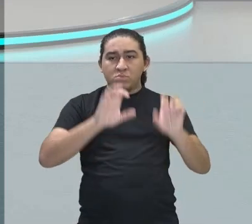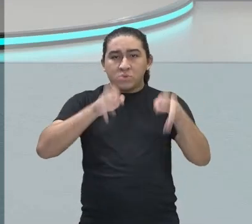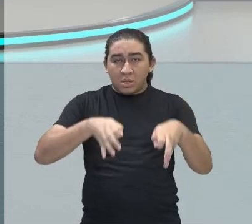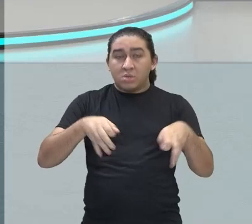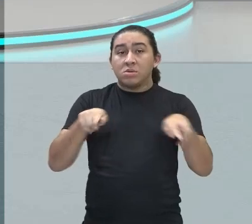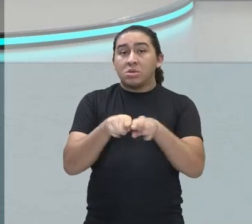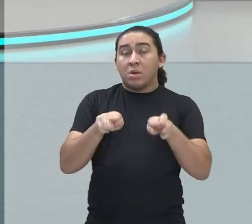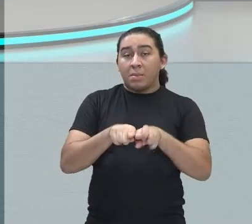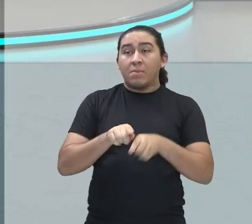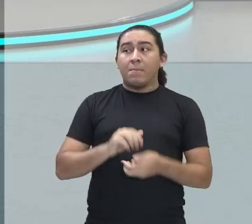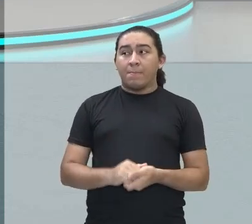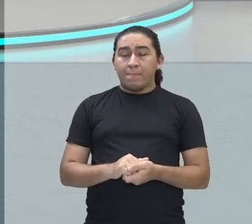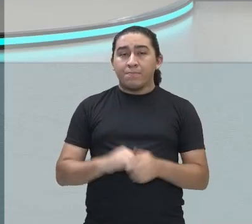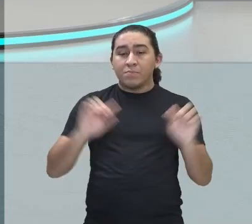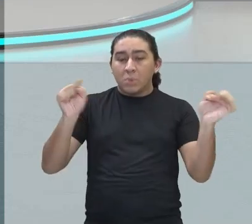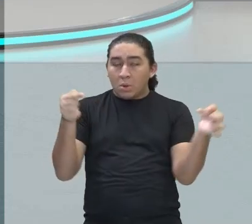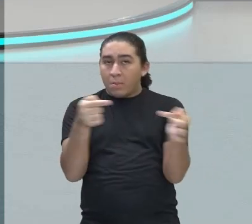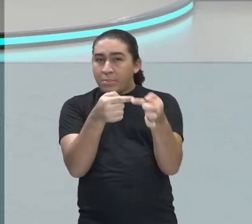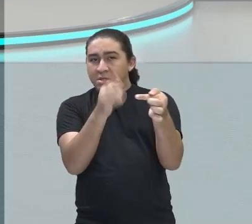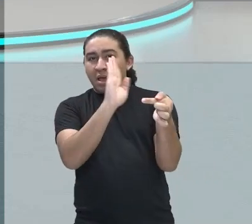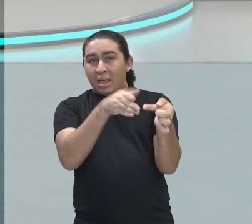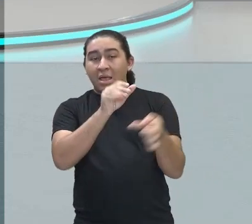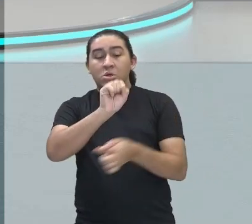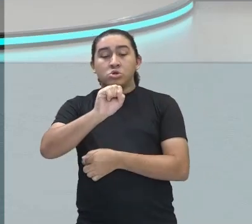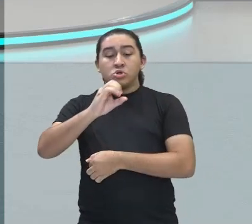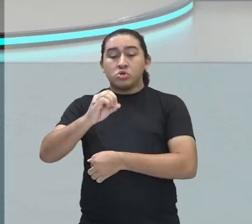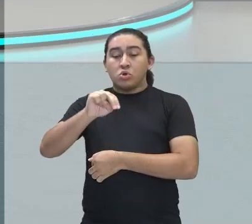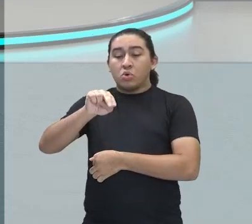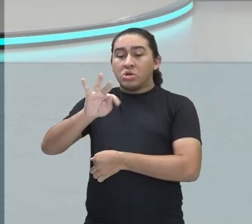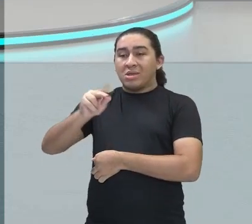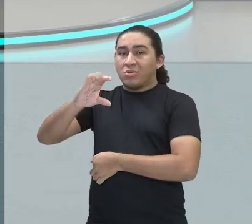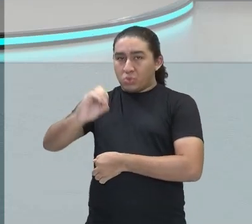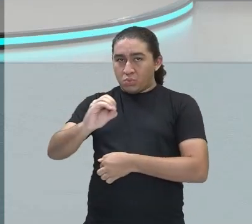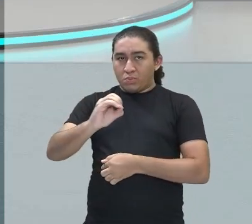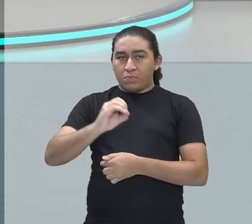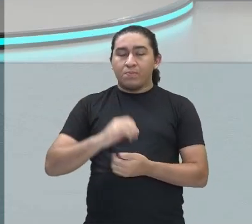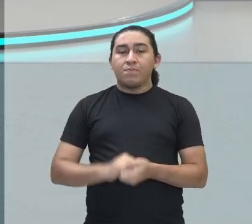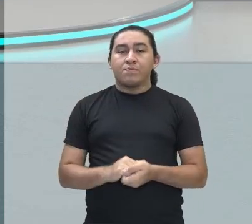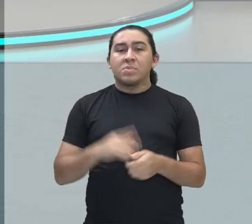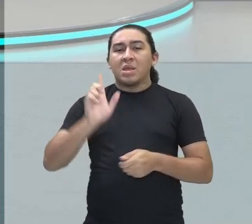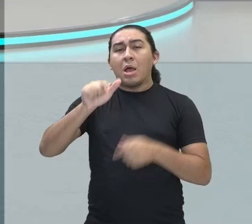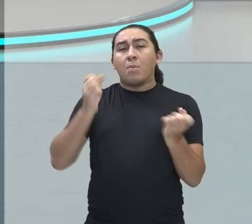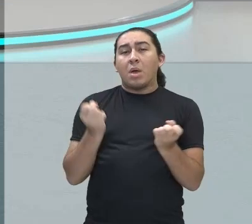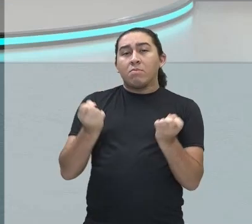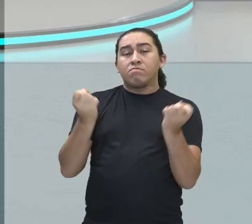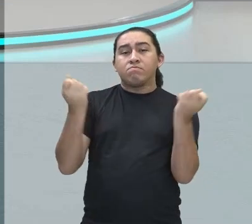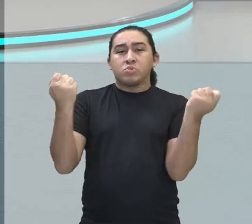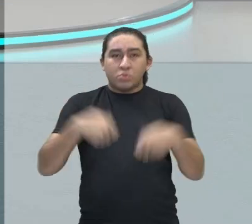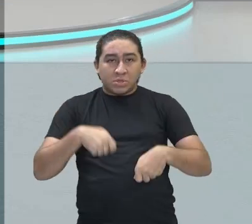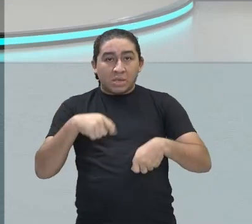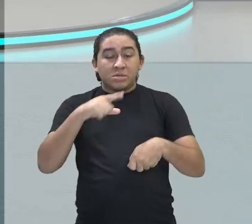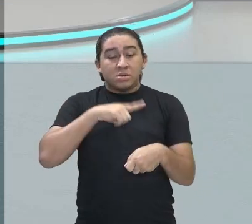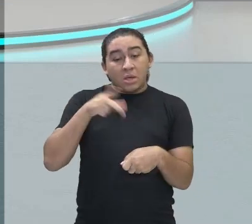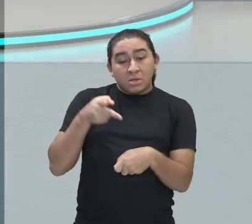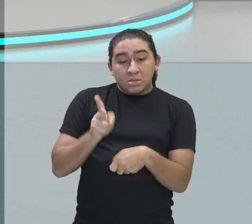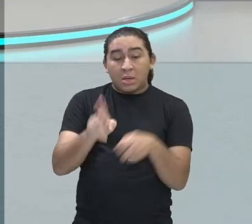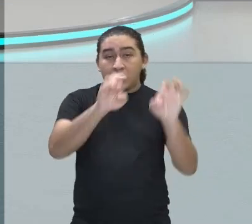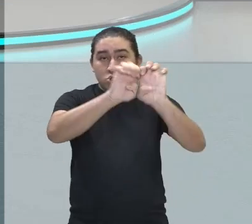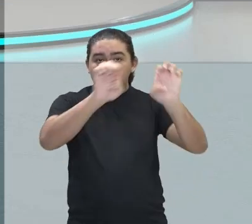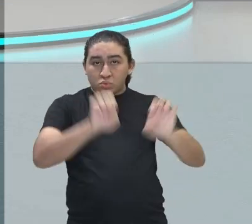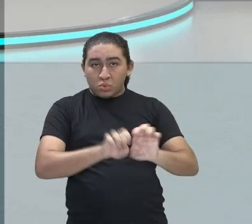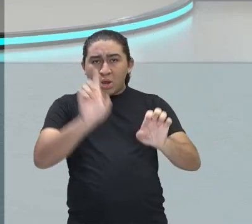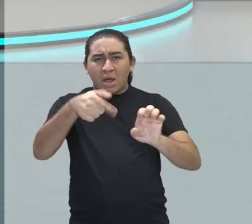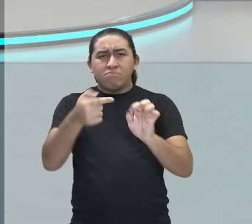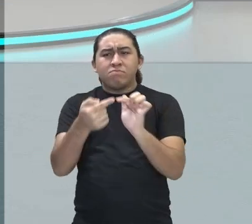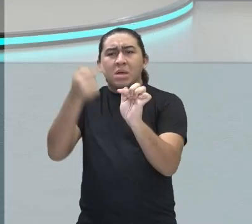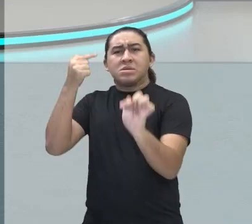de 3 versos, você está diante de um poema soneto. É uma forma fixa que é a herança da arte de lá